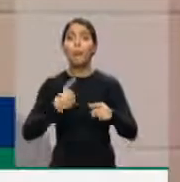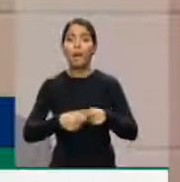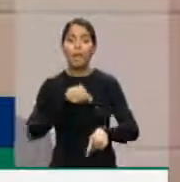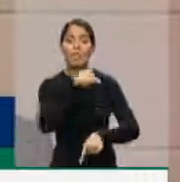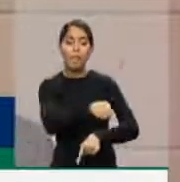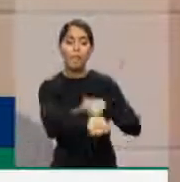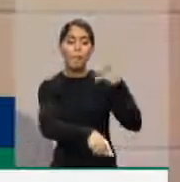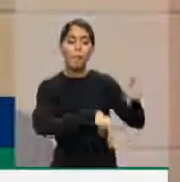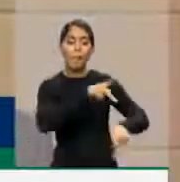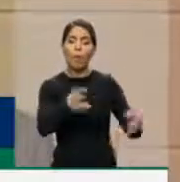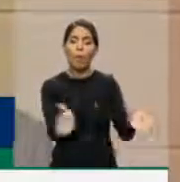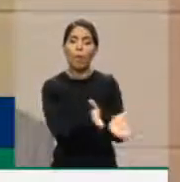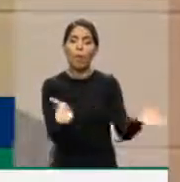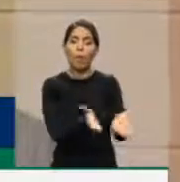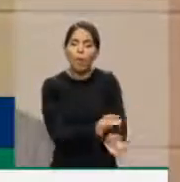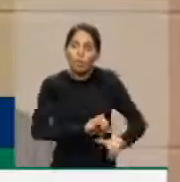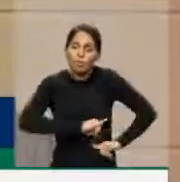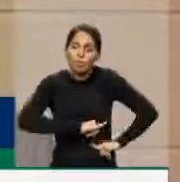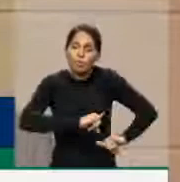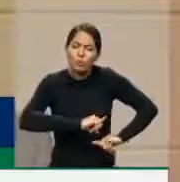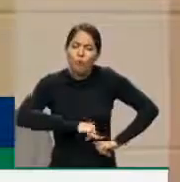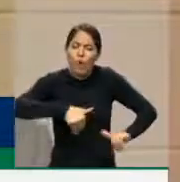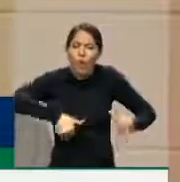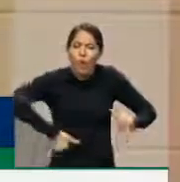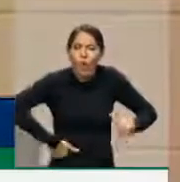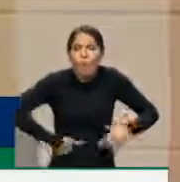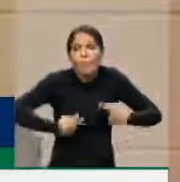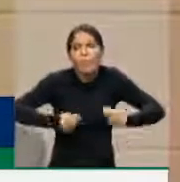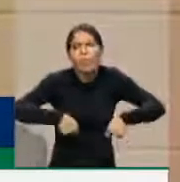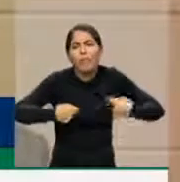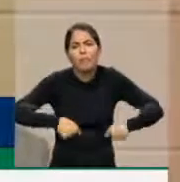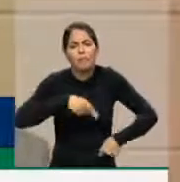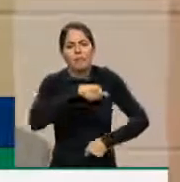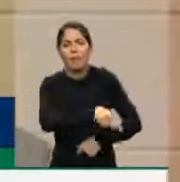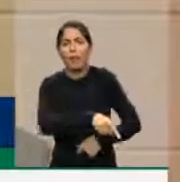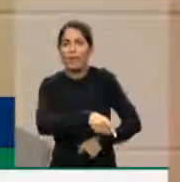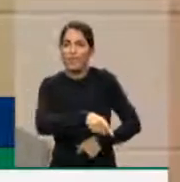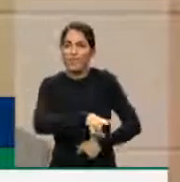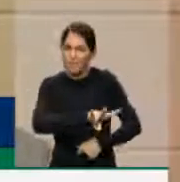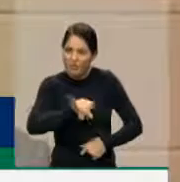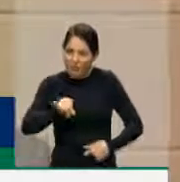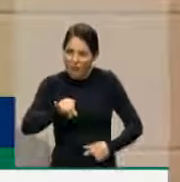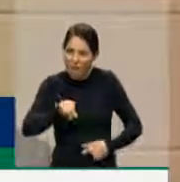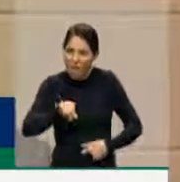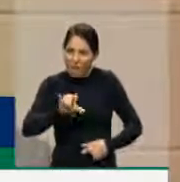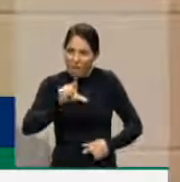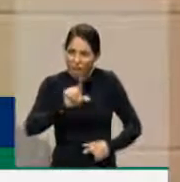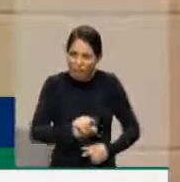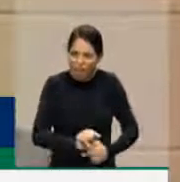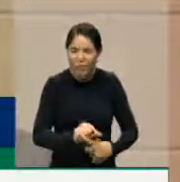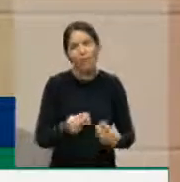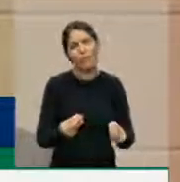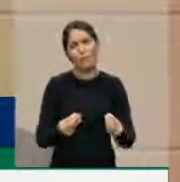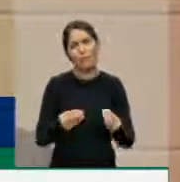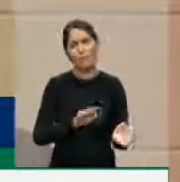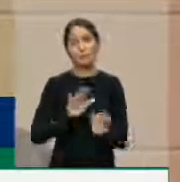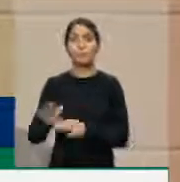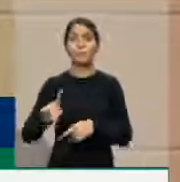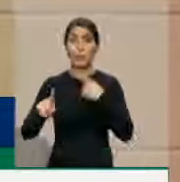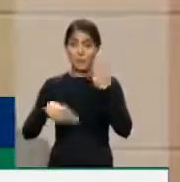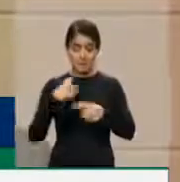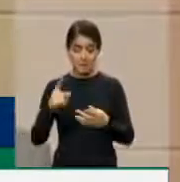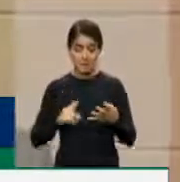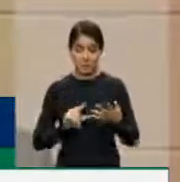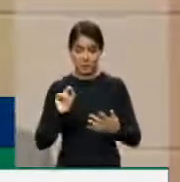sofre, que passa fome e passa necessidade. Depois ele disse que assistiu a mais de 200 mil famílias indígenas com